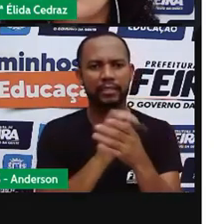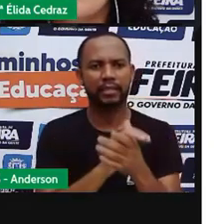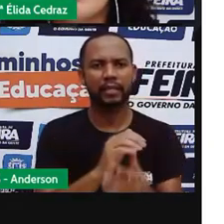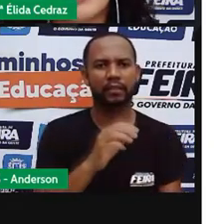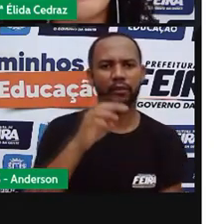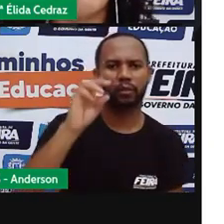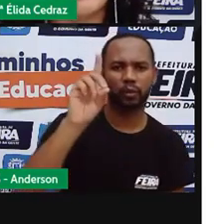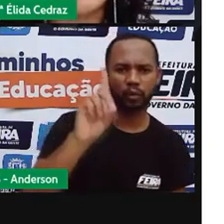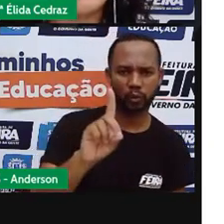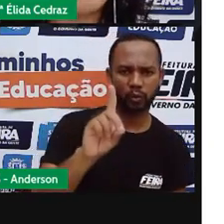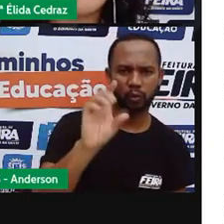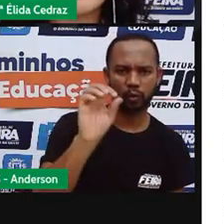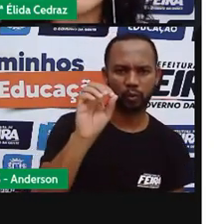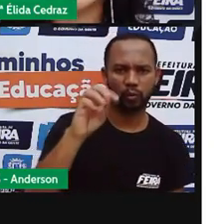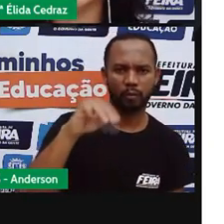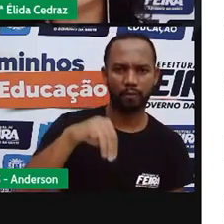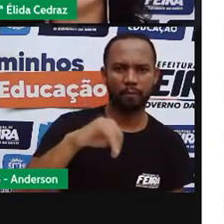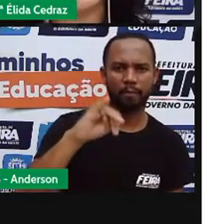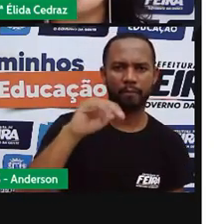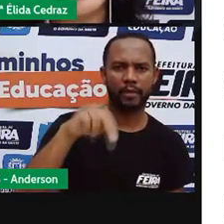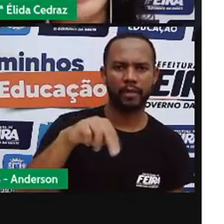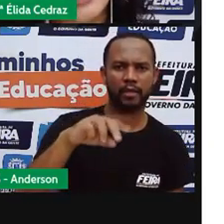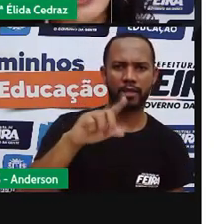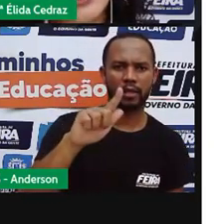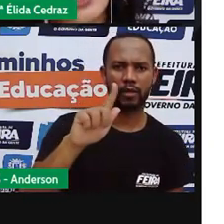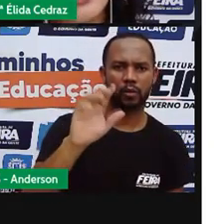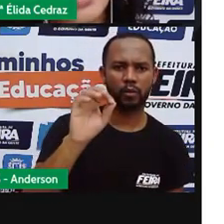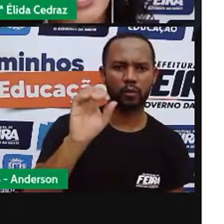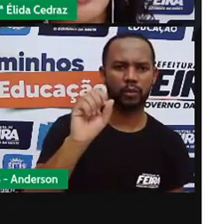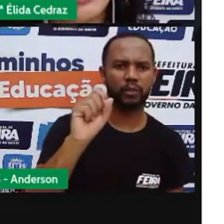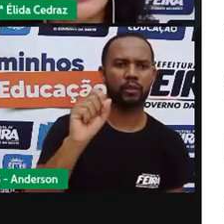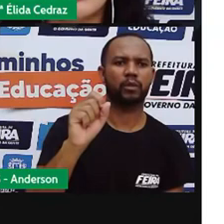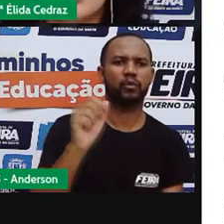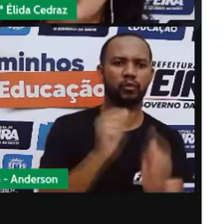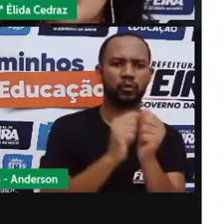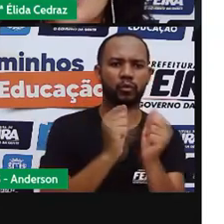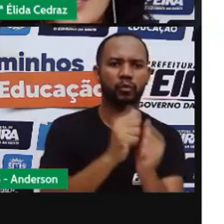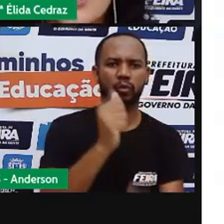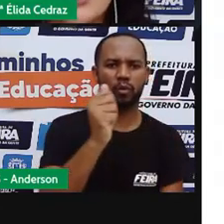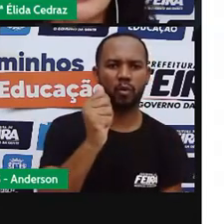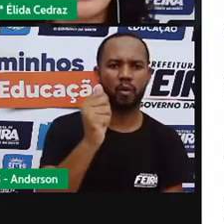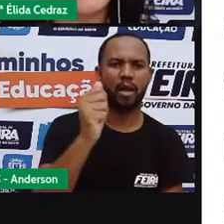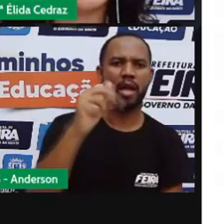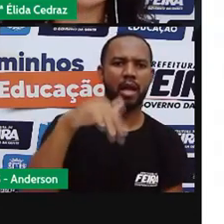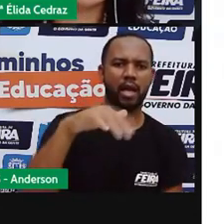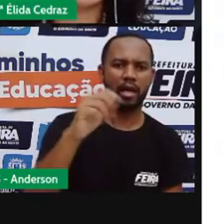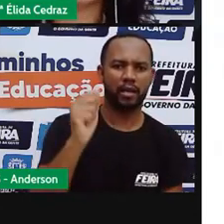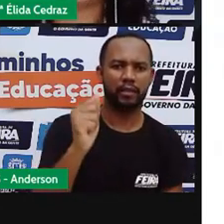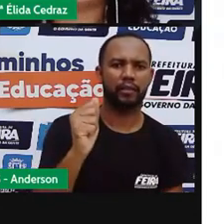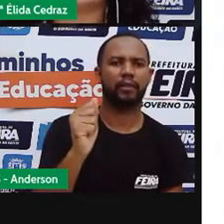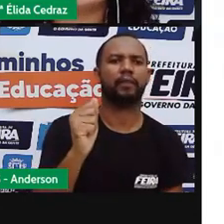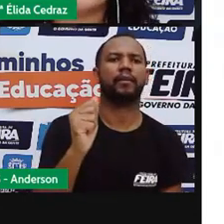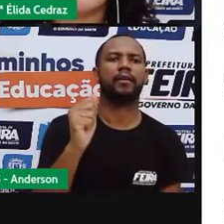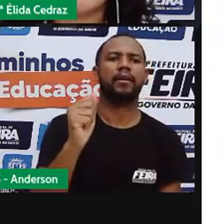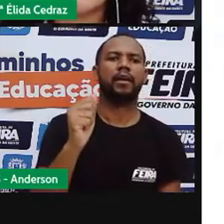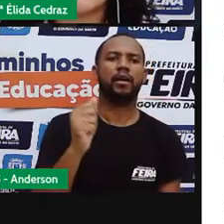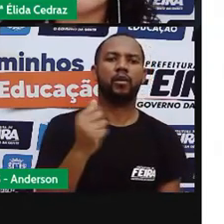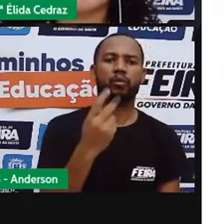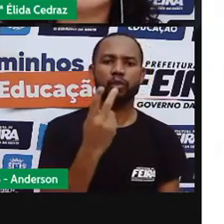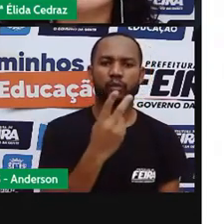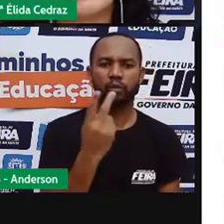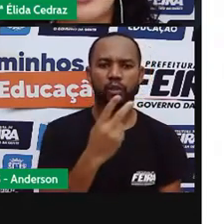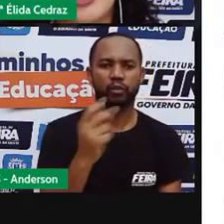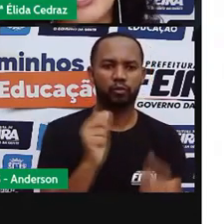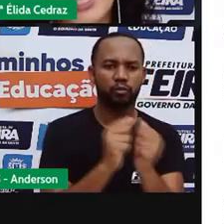ergueu uma capela na fazenda Santana dos Olhos d'Água, em homenagem à santa da sua